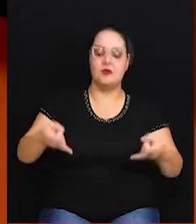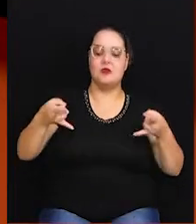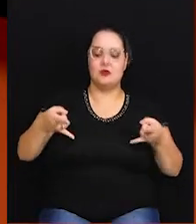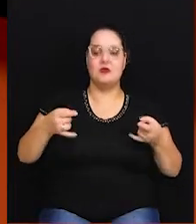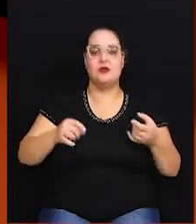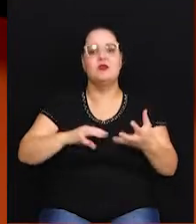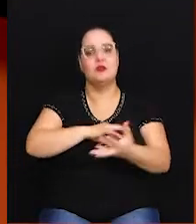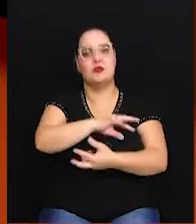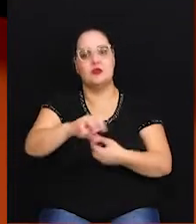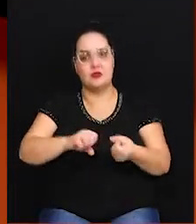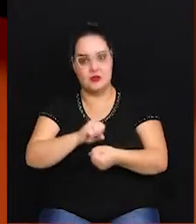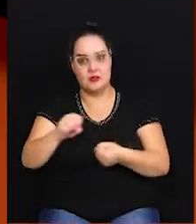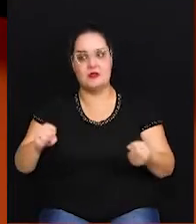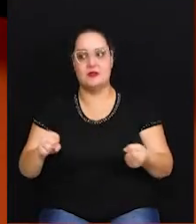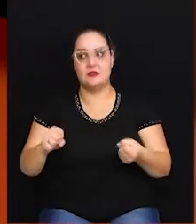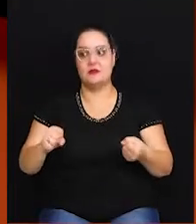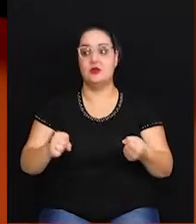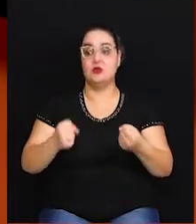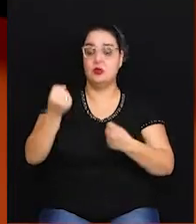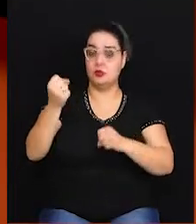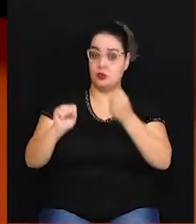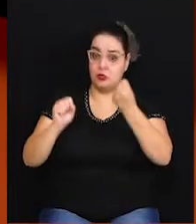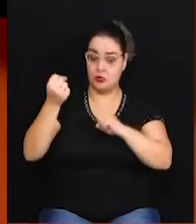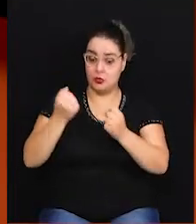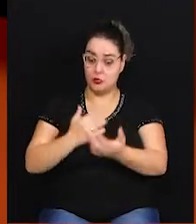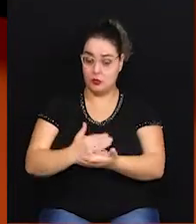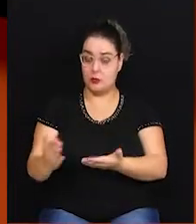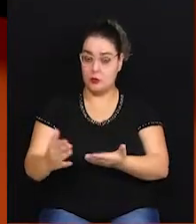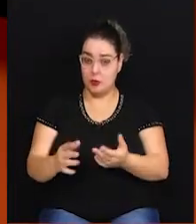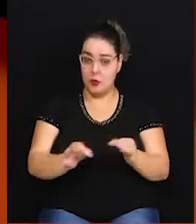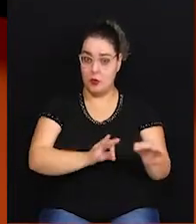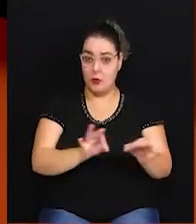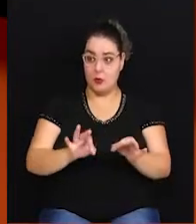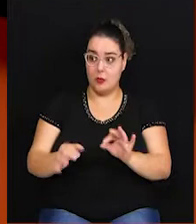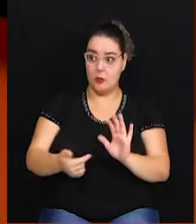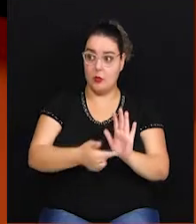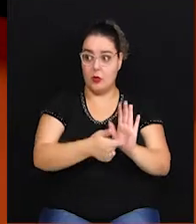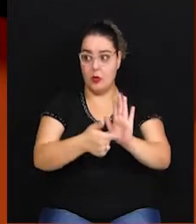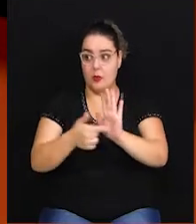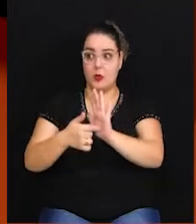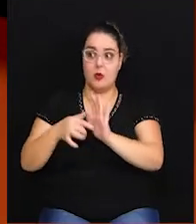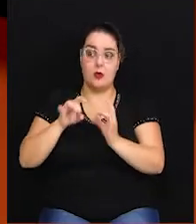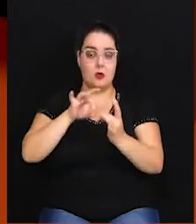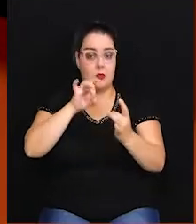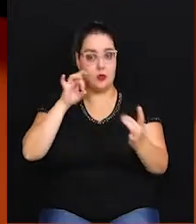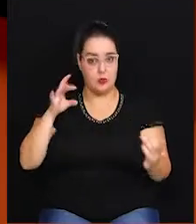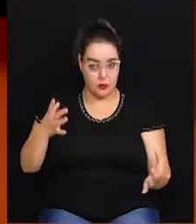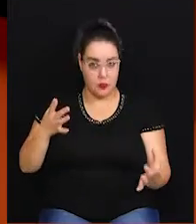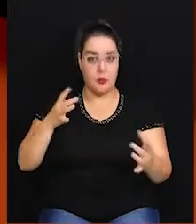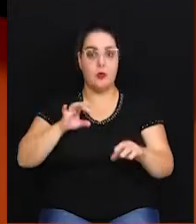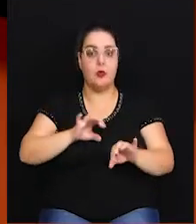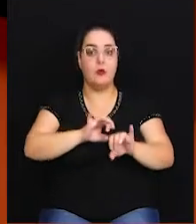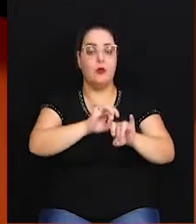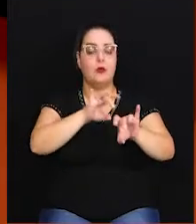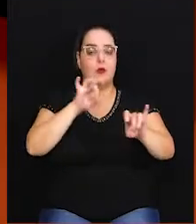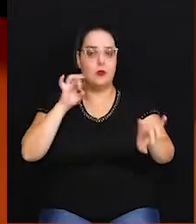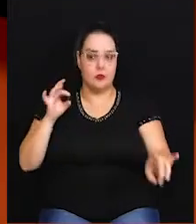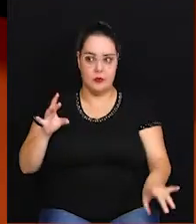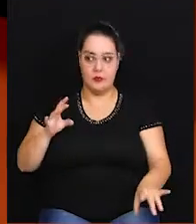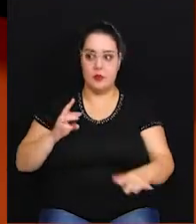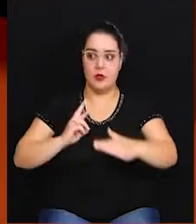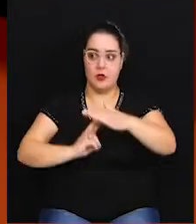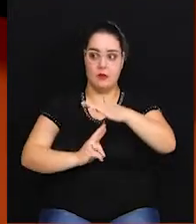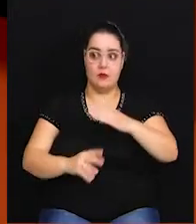a partir de subprodutos industriais. Esse projeto foi apresentado durante uma mostra virtual da 20ª edição da Feira Brasileira